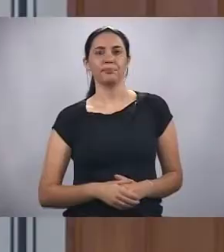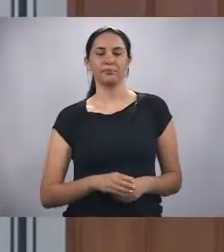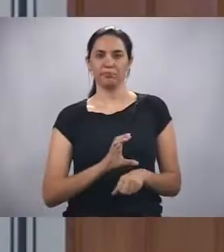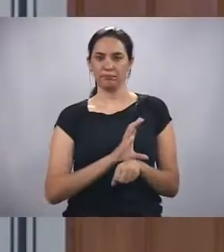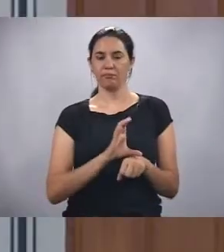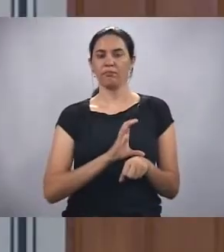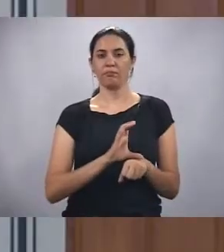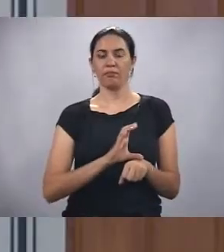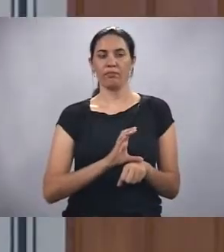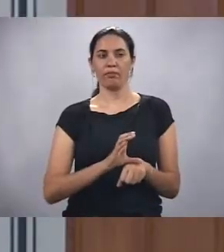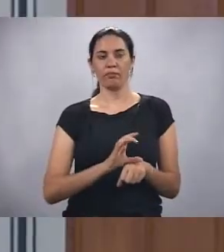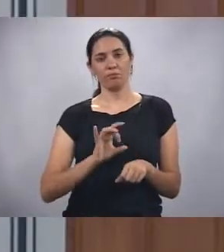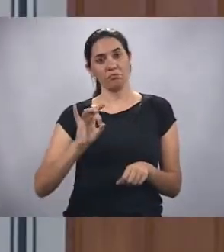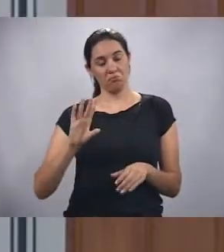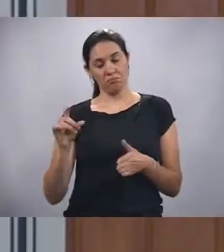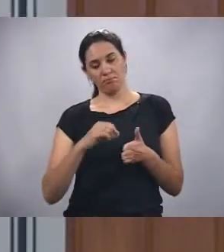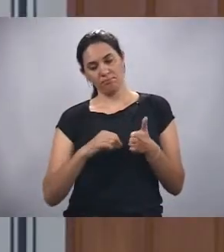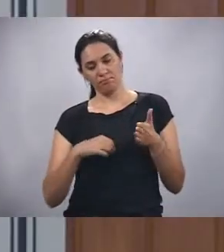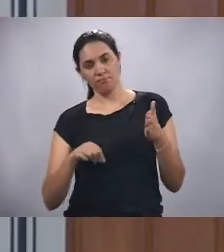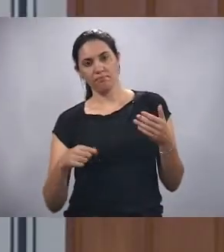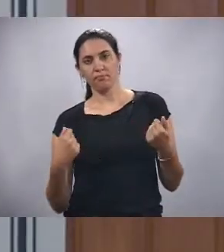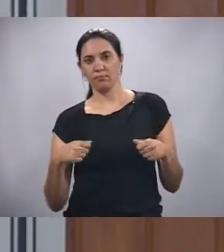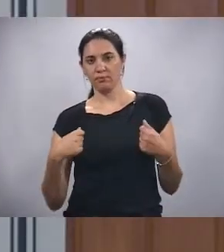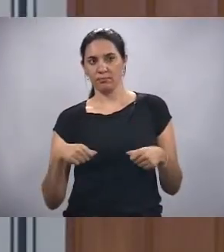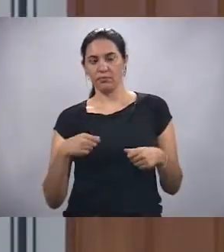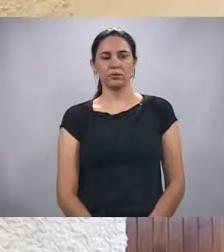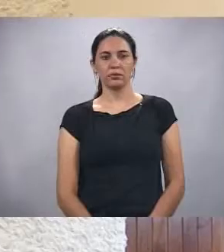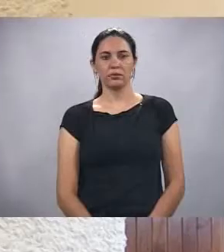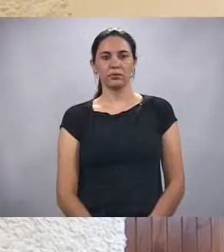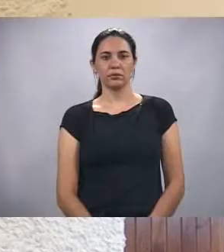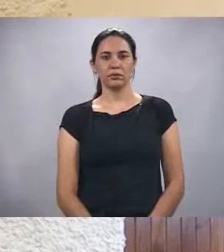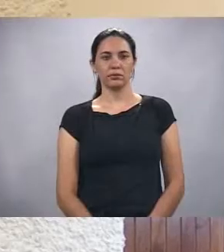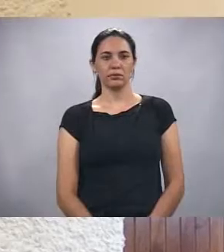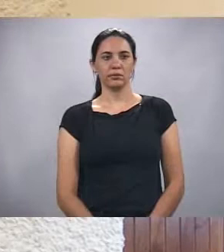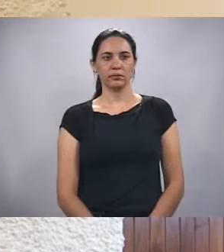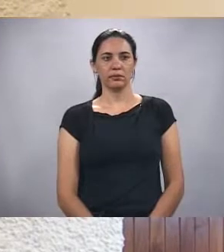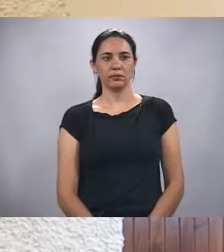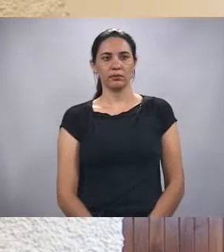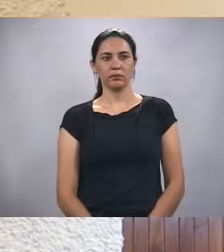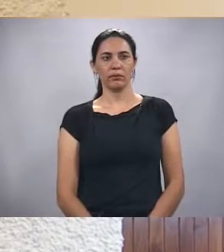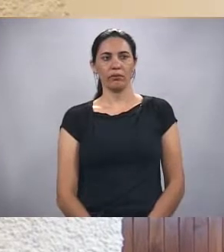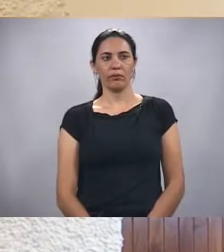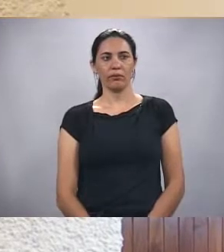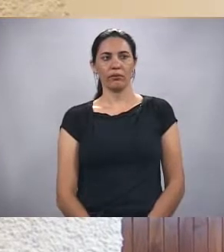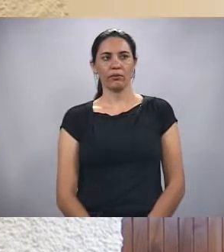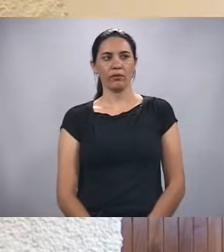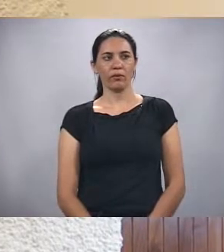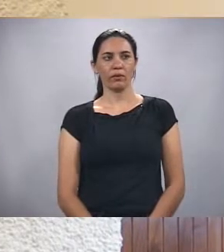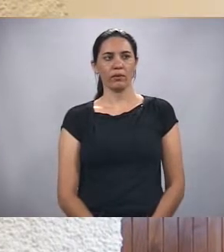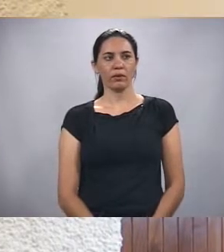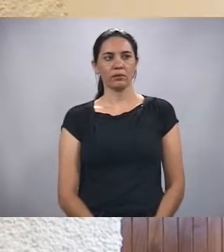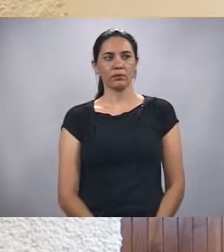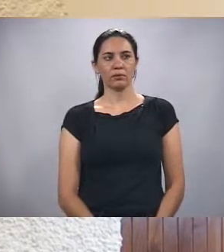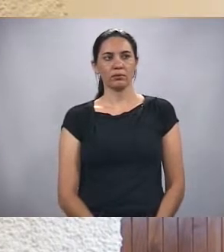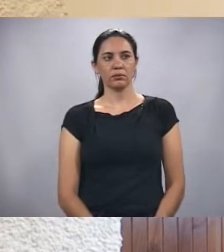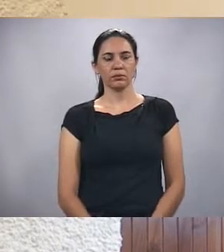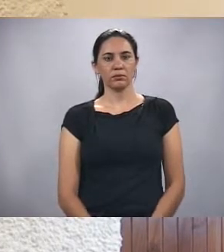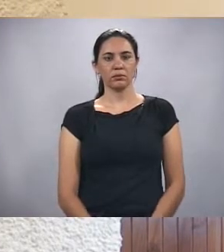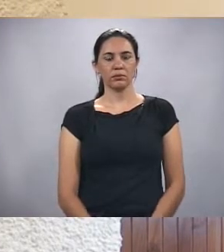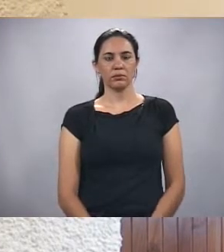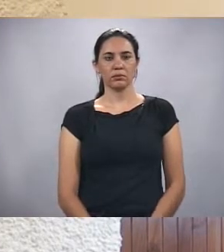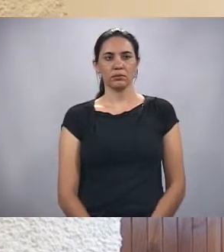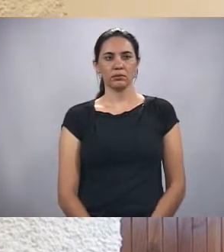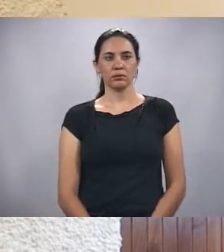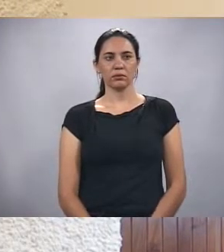pelo Vereador Luiz Eduardo Nardi depois que sete toneladas de carne imprópria para o consumo foram encontradas na divisão de